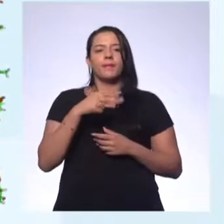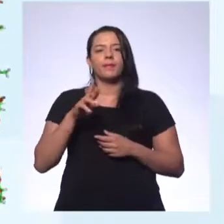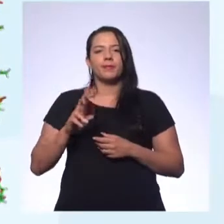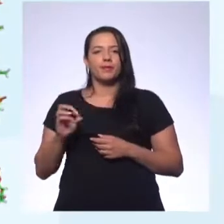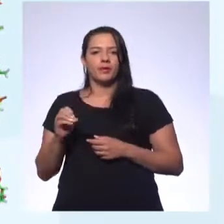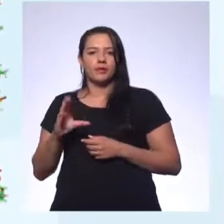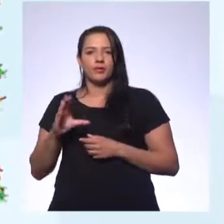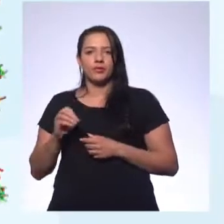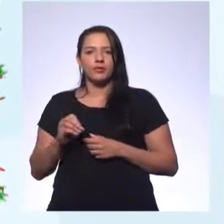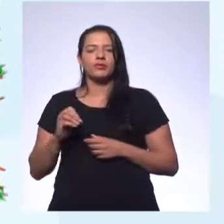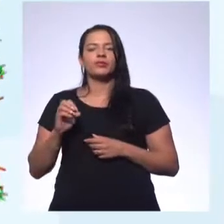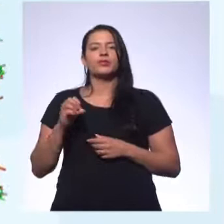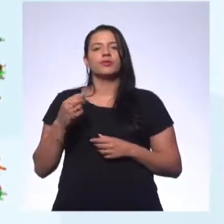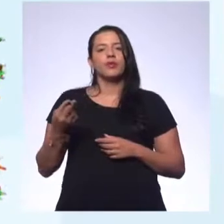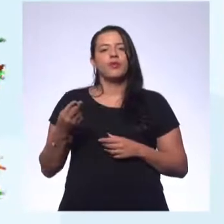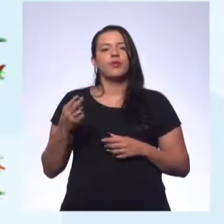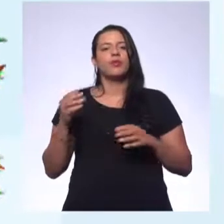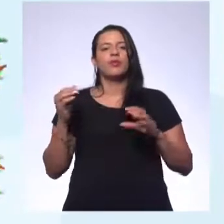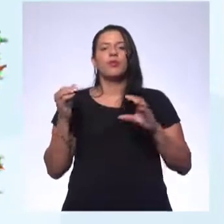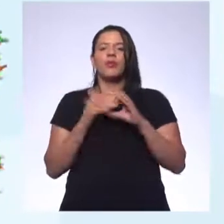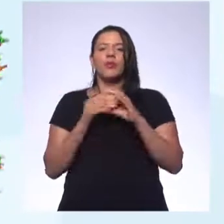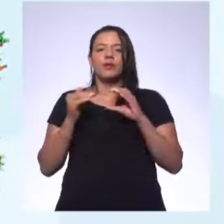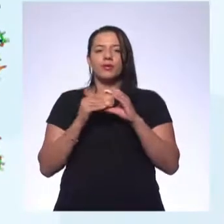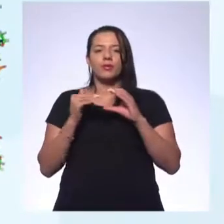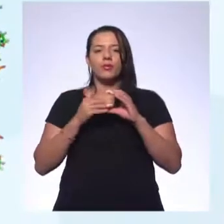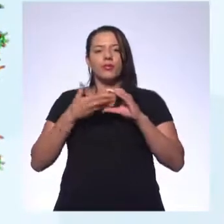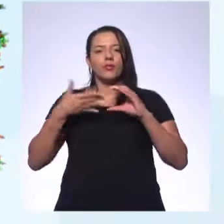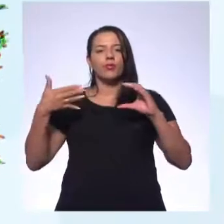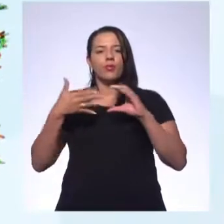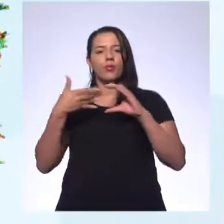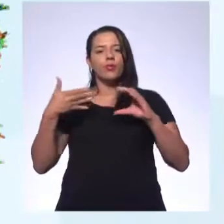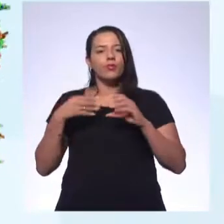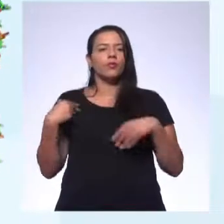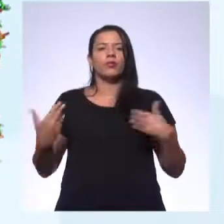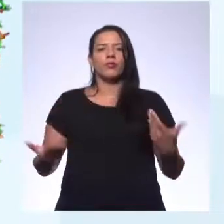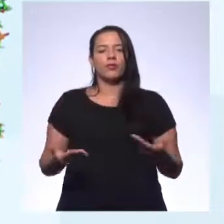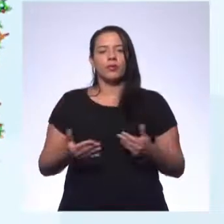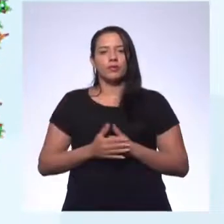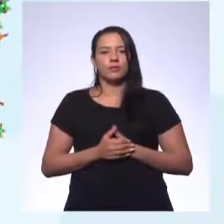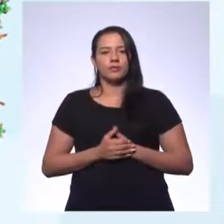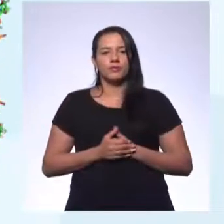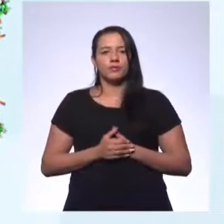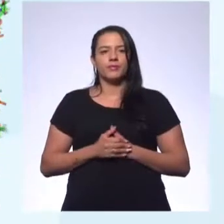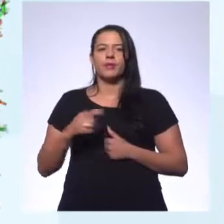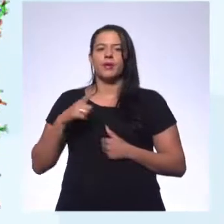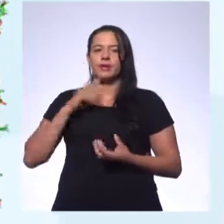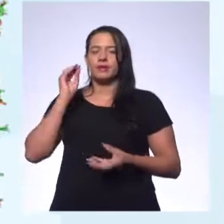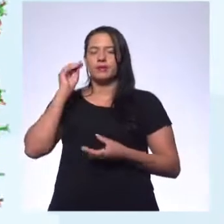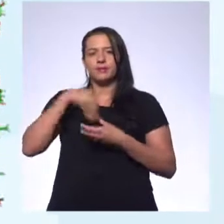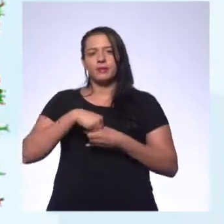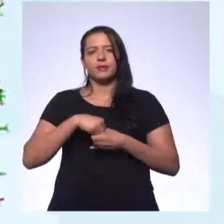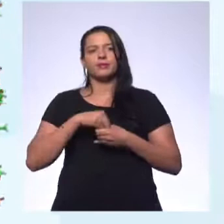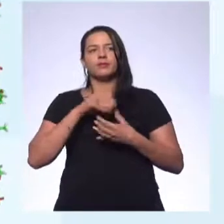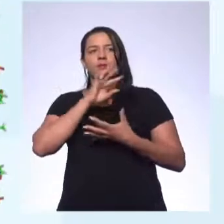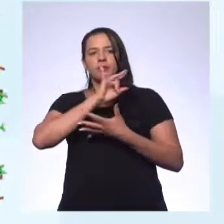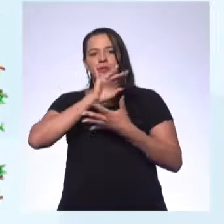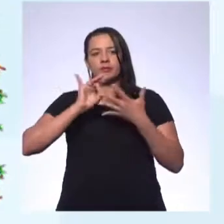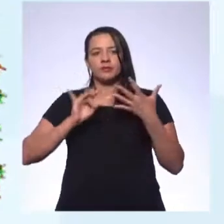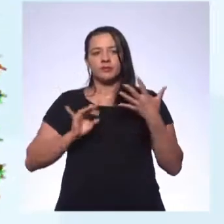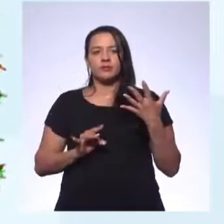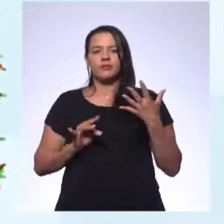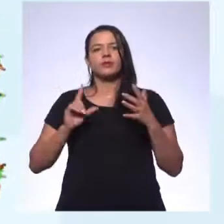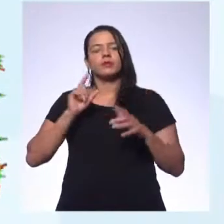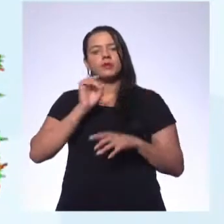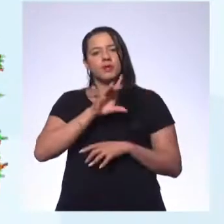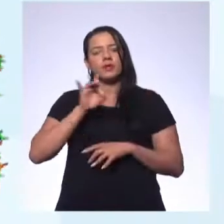Né? Então, esses são alguns termos aí e critérios utilizados dentro, né, da classificação em